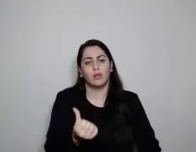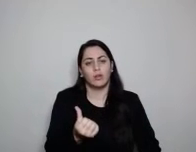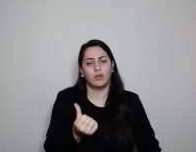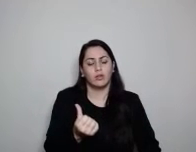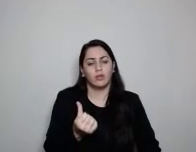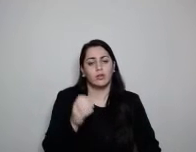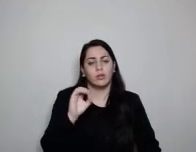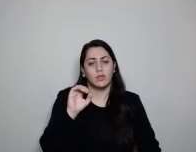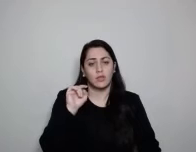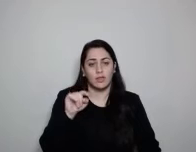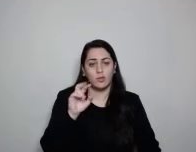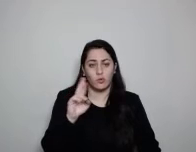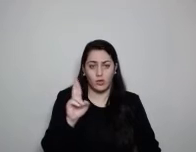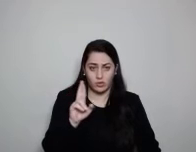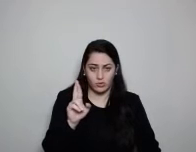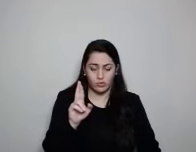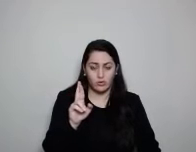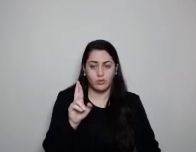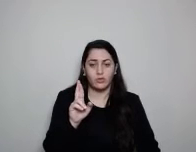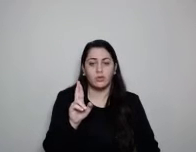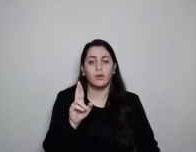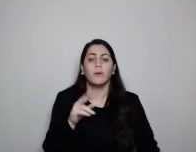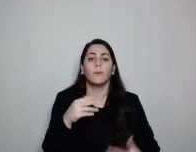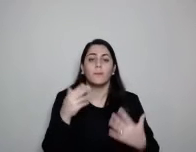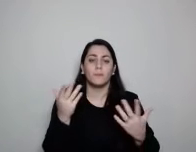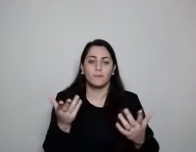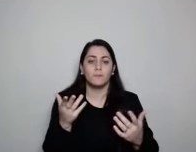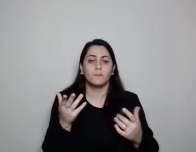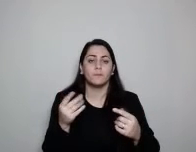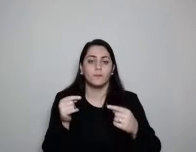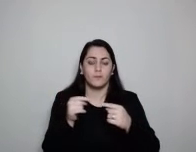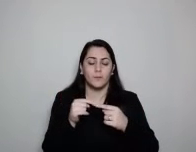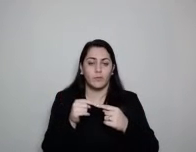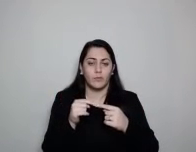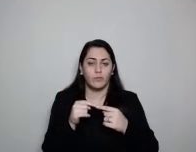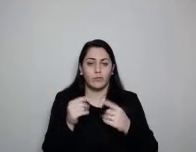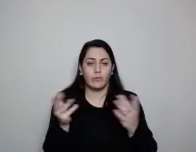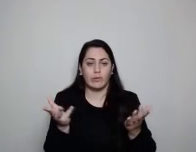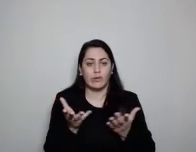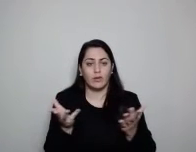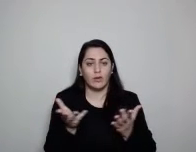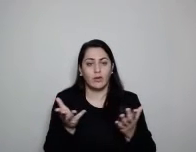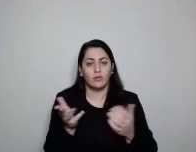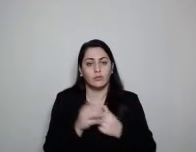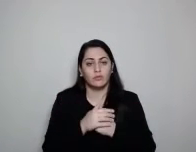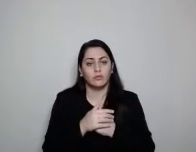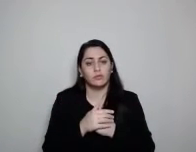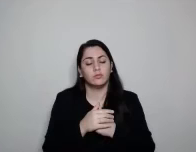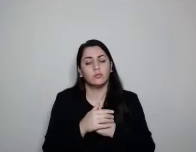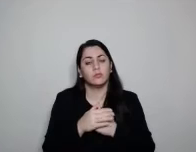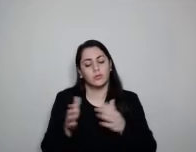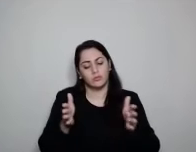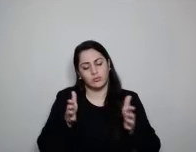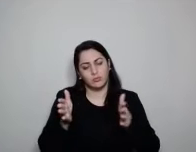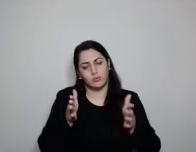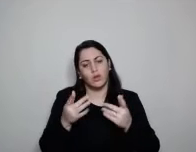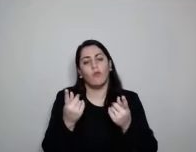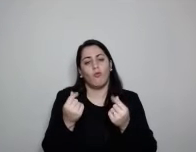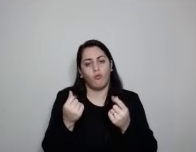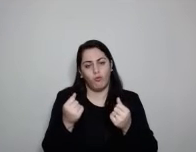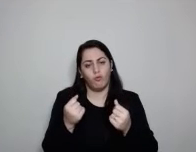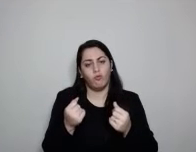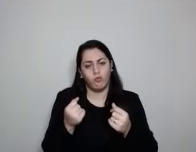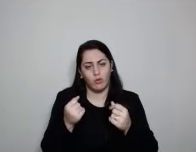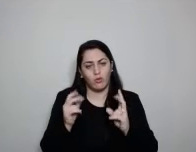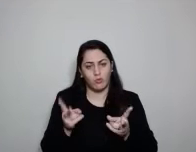reais. Por conta desse caráter de previsibilidade, porque é um valor fixo que o parceiro recebe